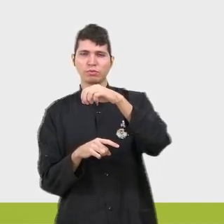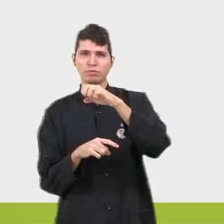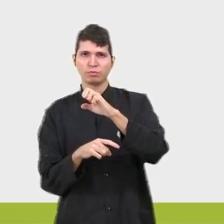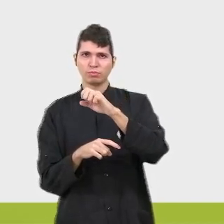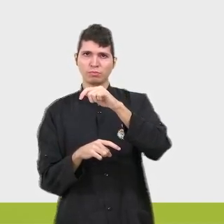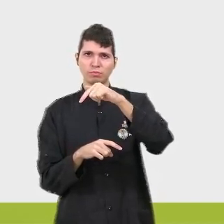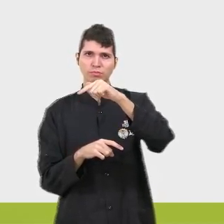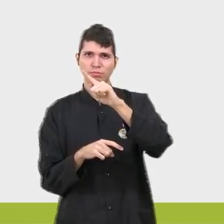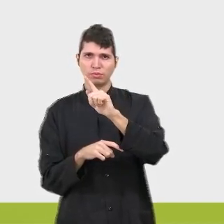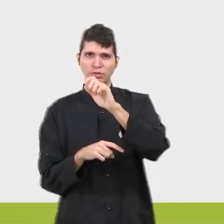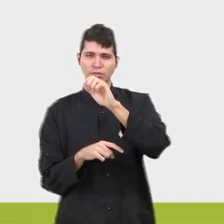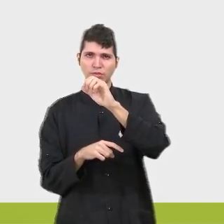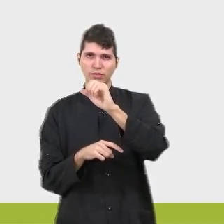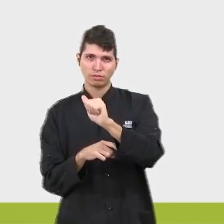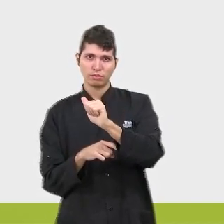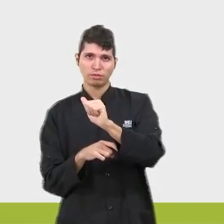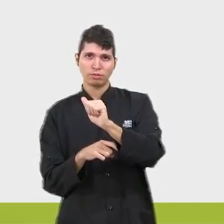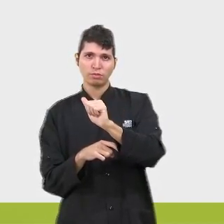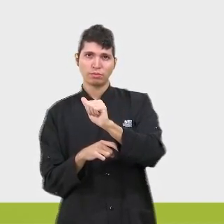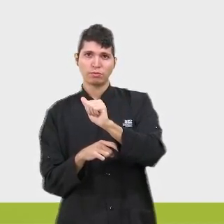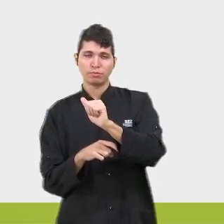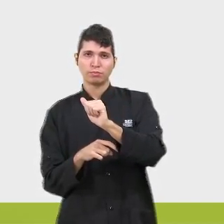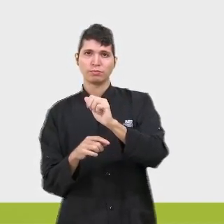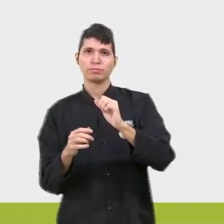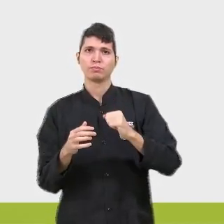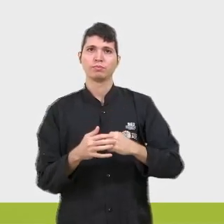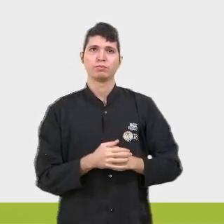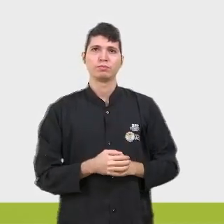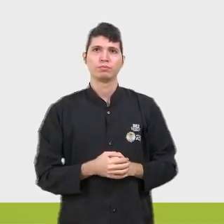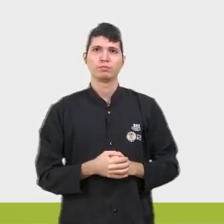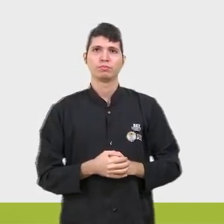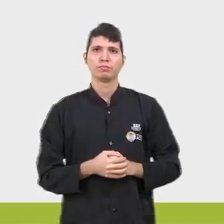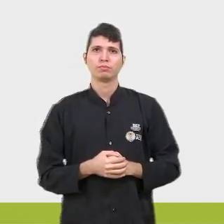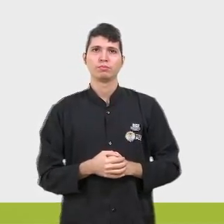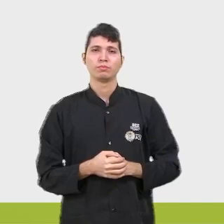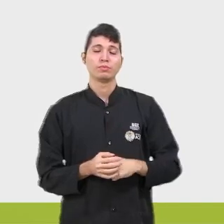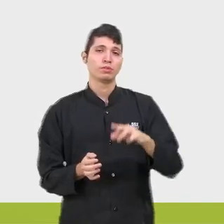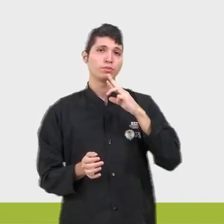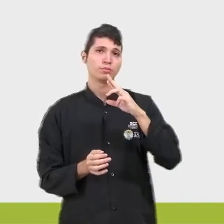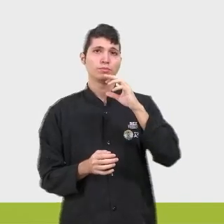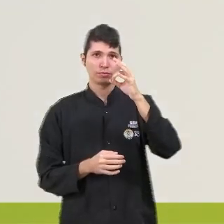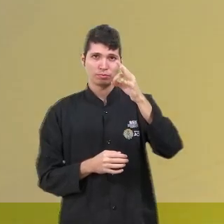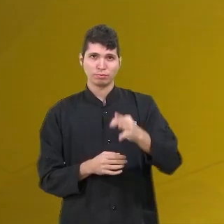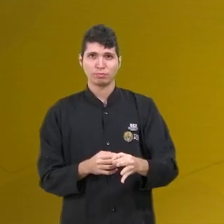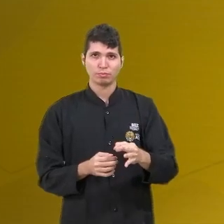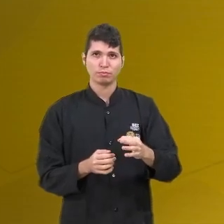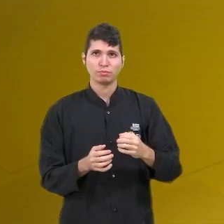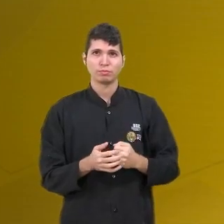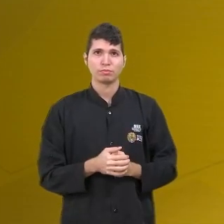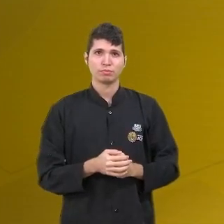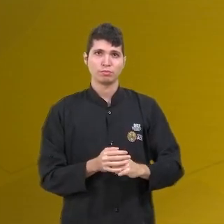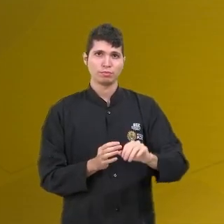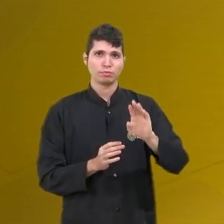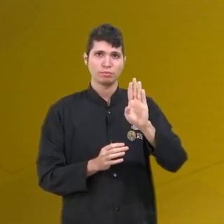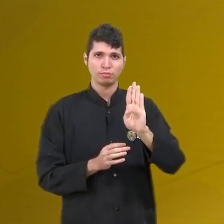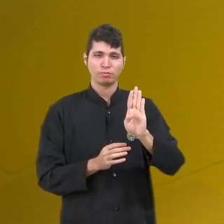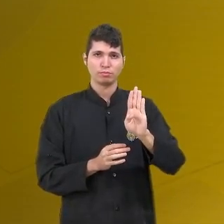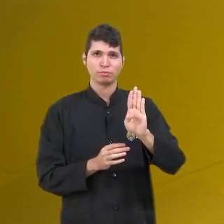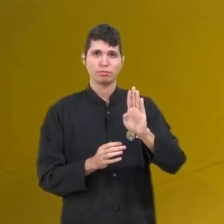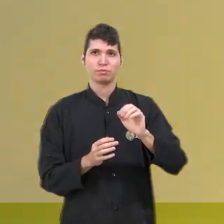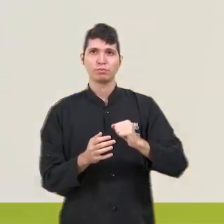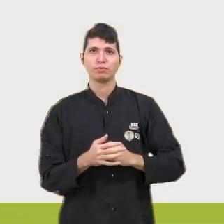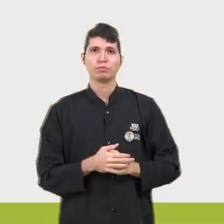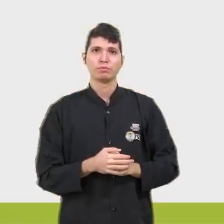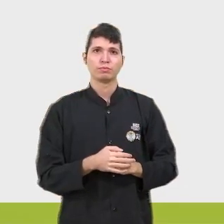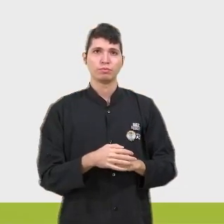megagametófito? Não. Vascularização para a planta jovem? Acertou quem anotou a letra B. Ok? Reserva